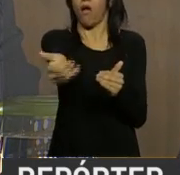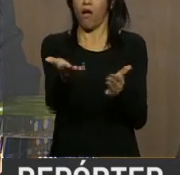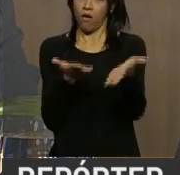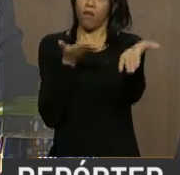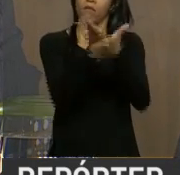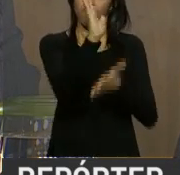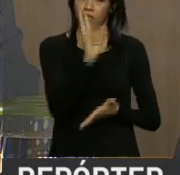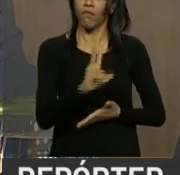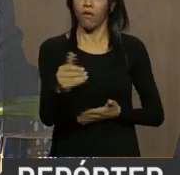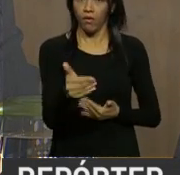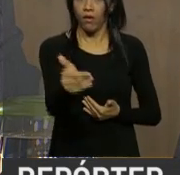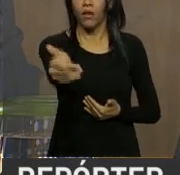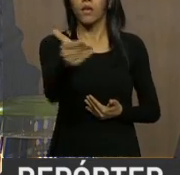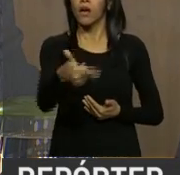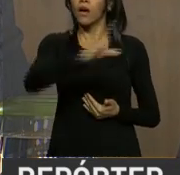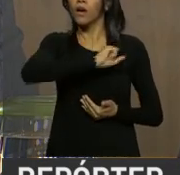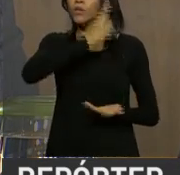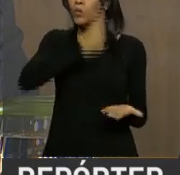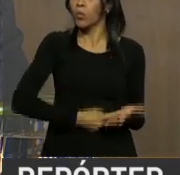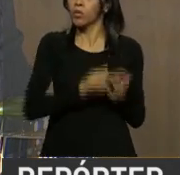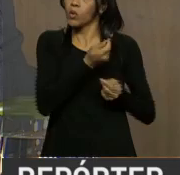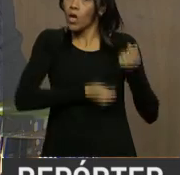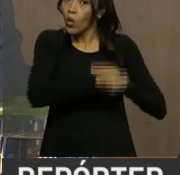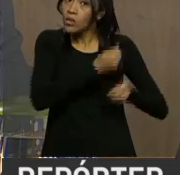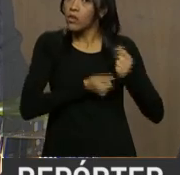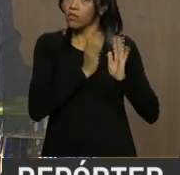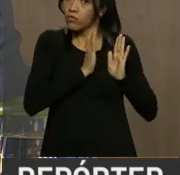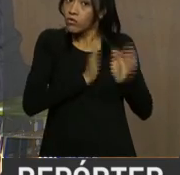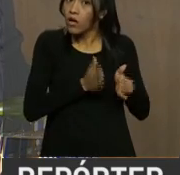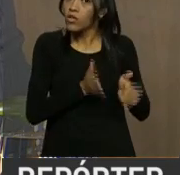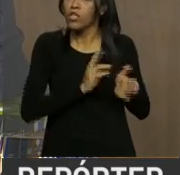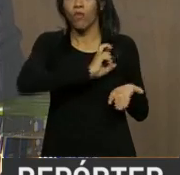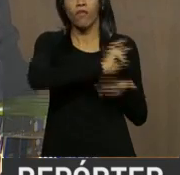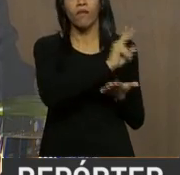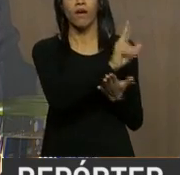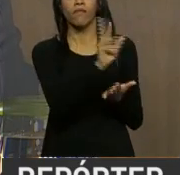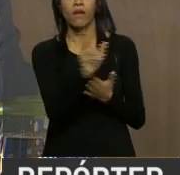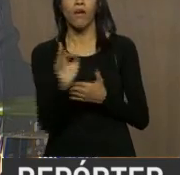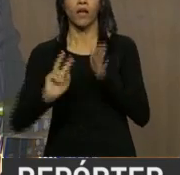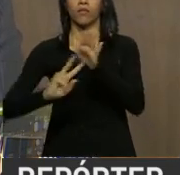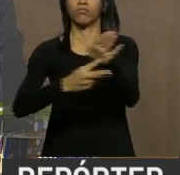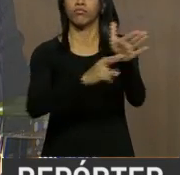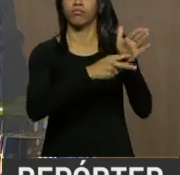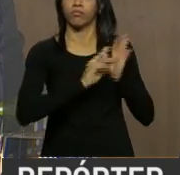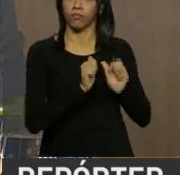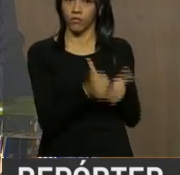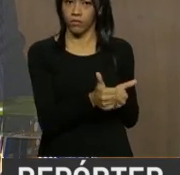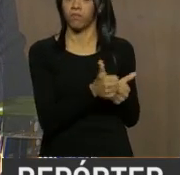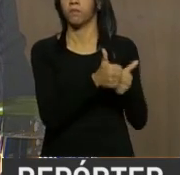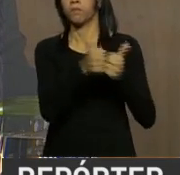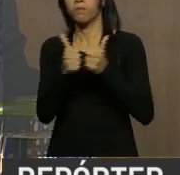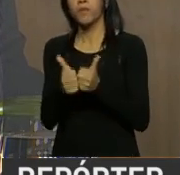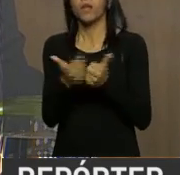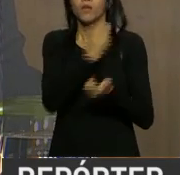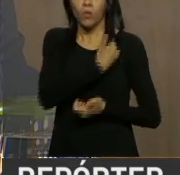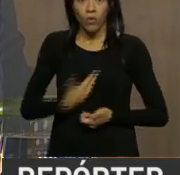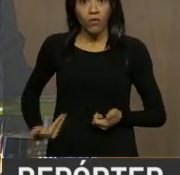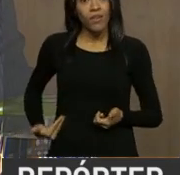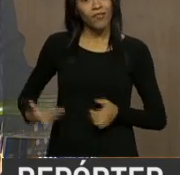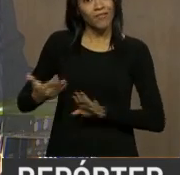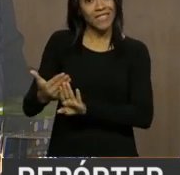da forma que foram pactuados com as diversas carreiras públicas. O governo, que se